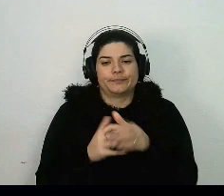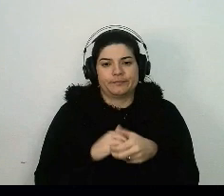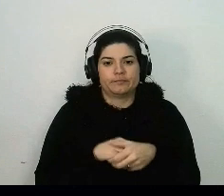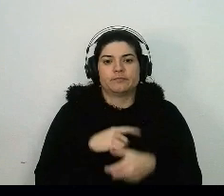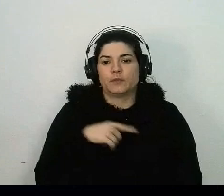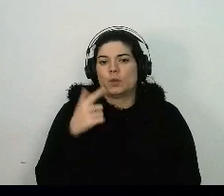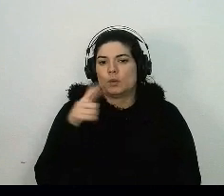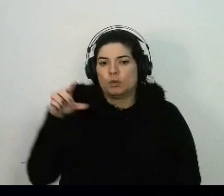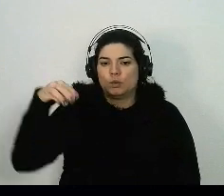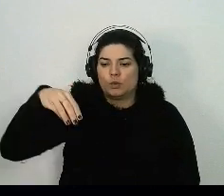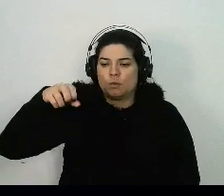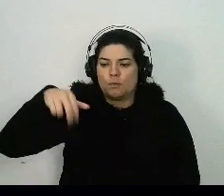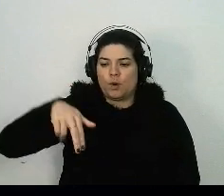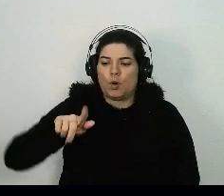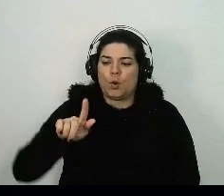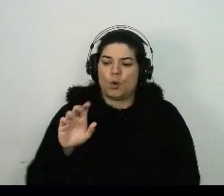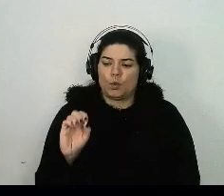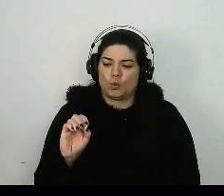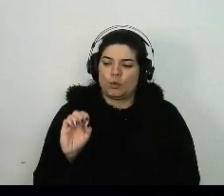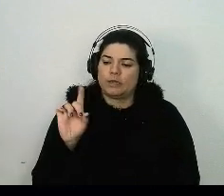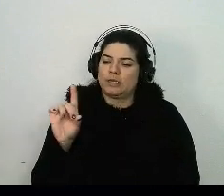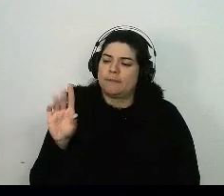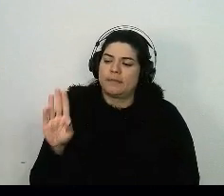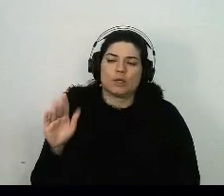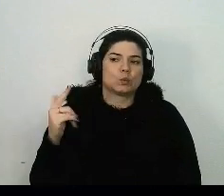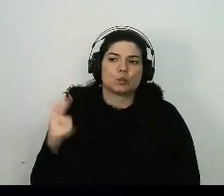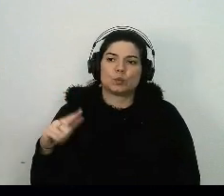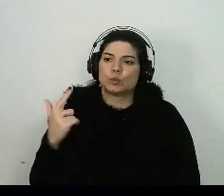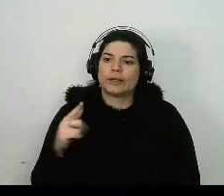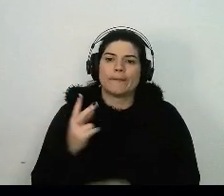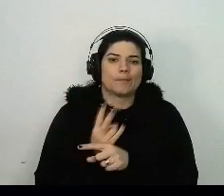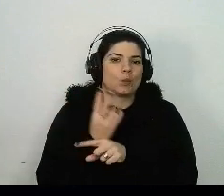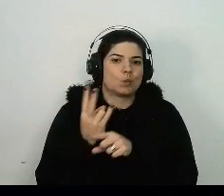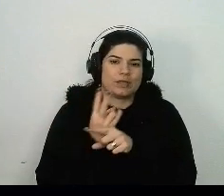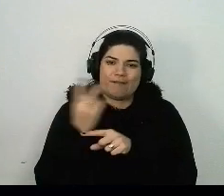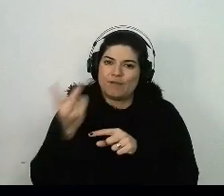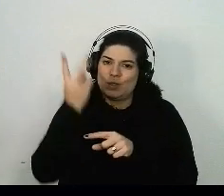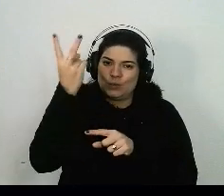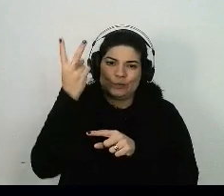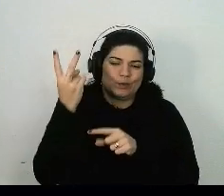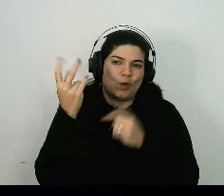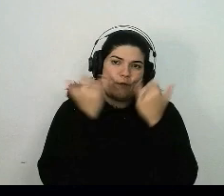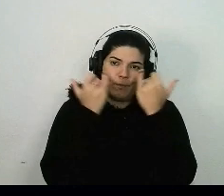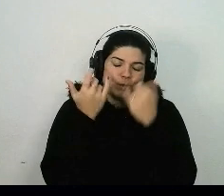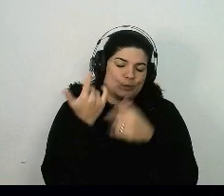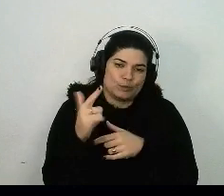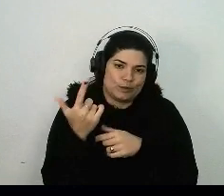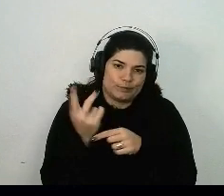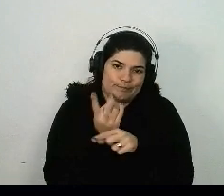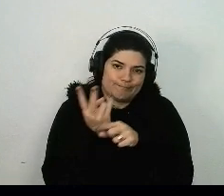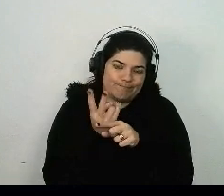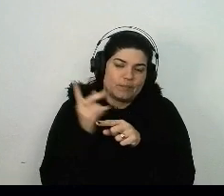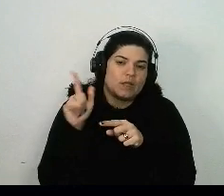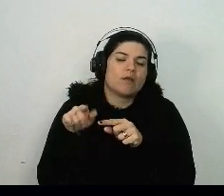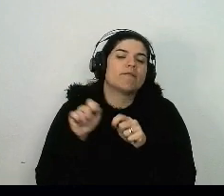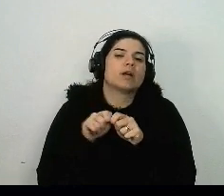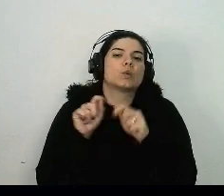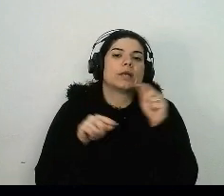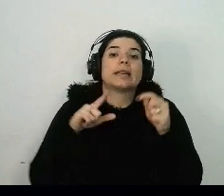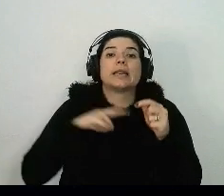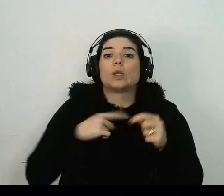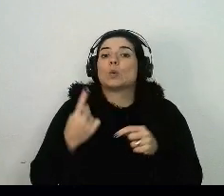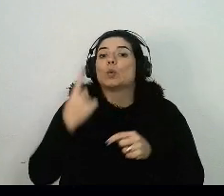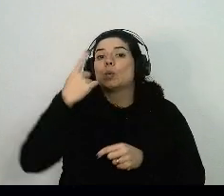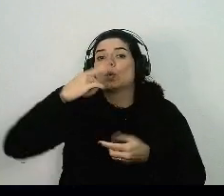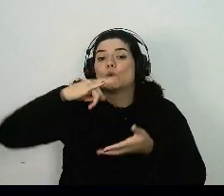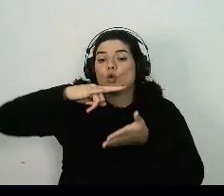NoSQL, normalmente não tenho essa busca de valores ou busca de informações. Eu faço o quê? Eu tenho um documento autocontido